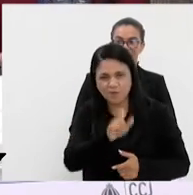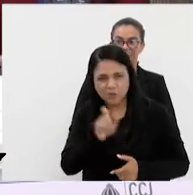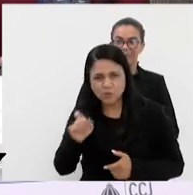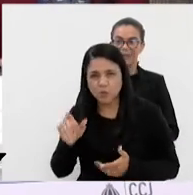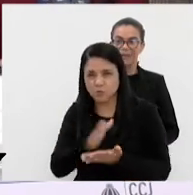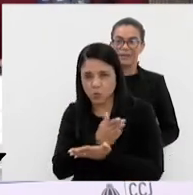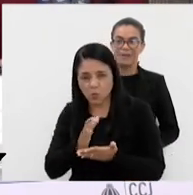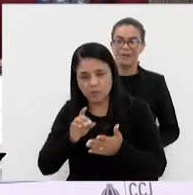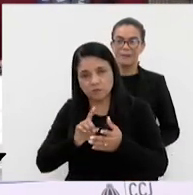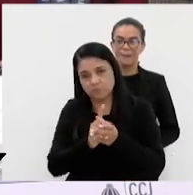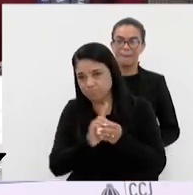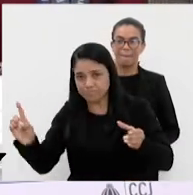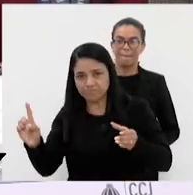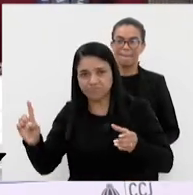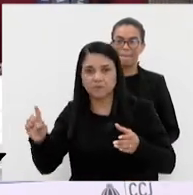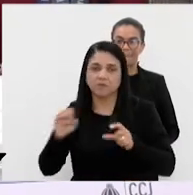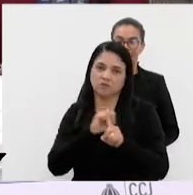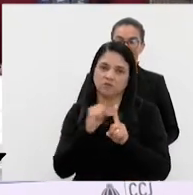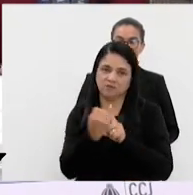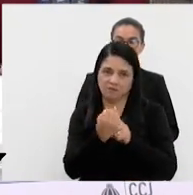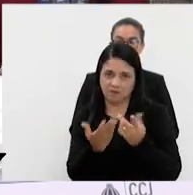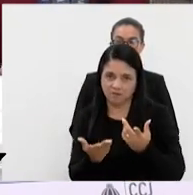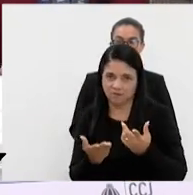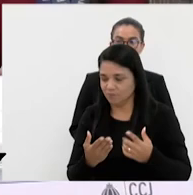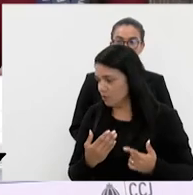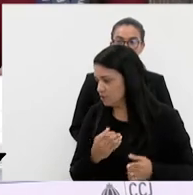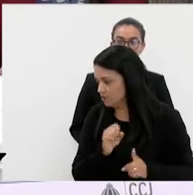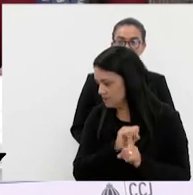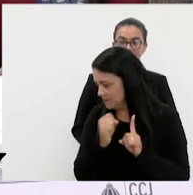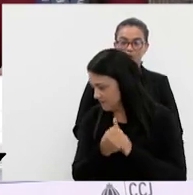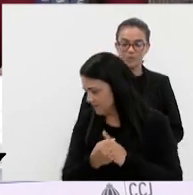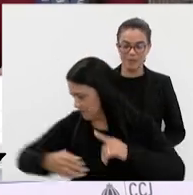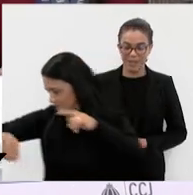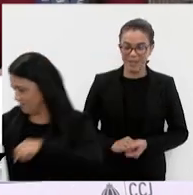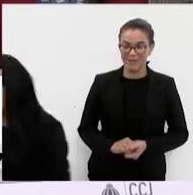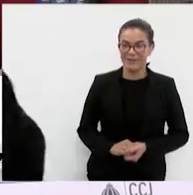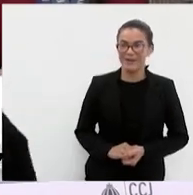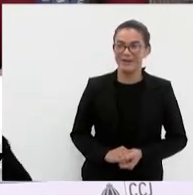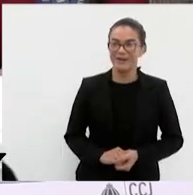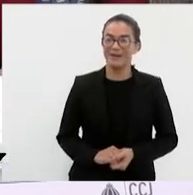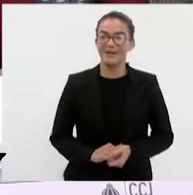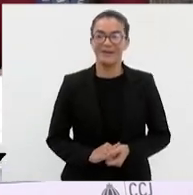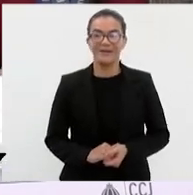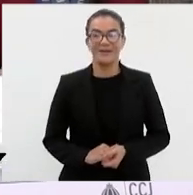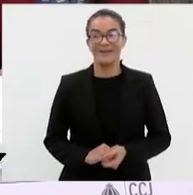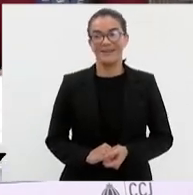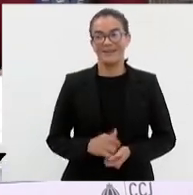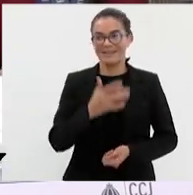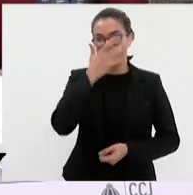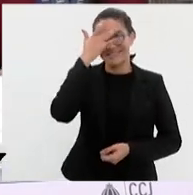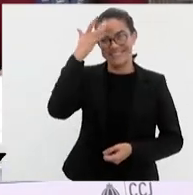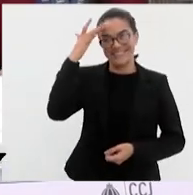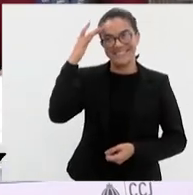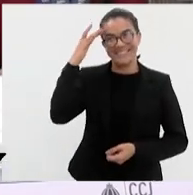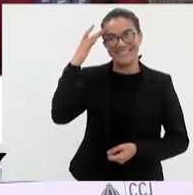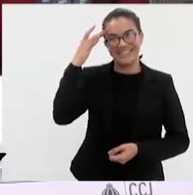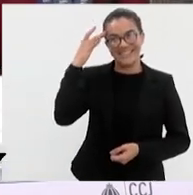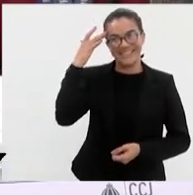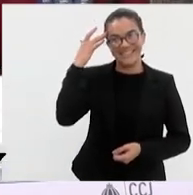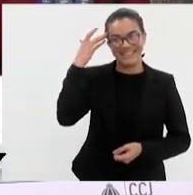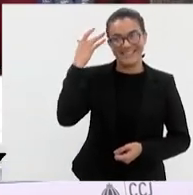são excluídas da sociedade. E entendo, sobretudo, a necessidade de se incluir também as pessoas que fazem as suas